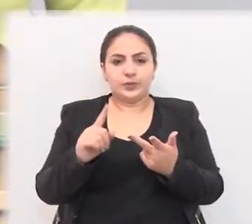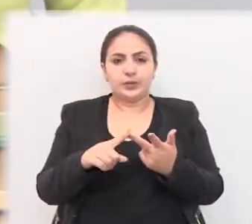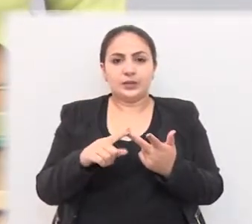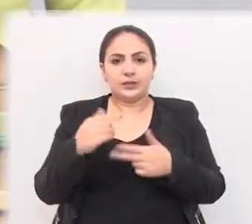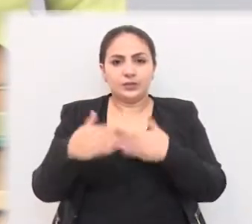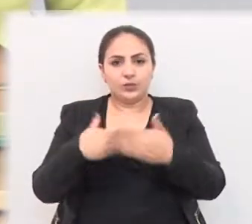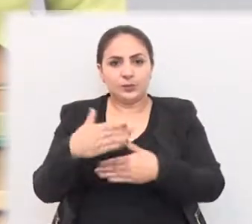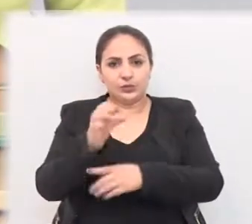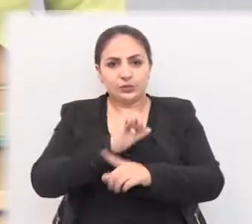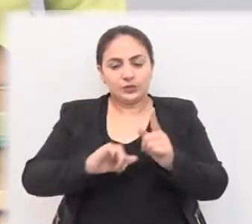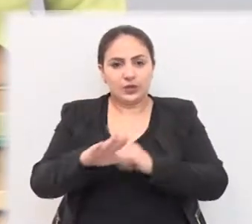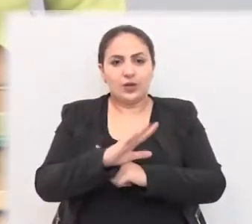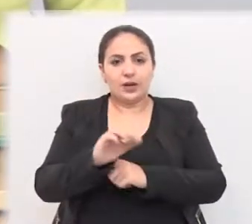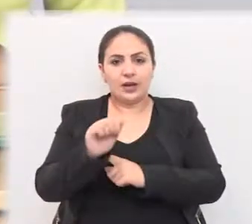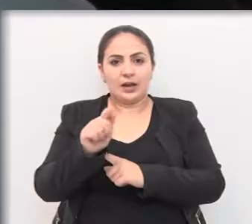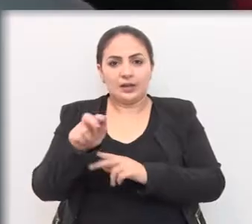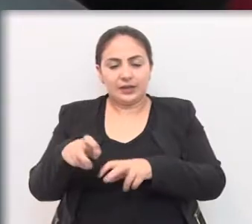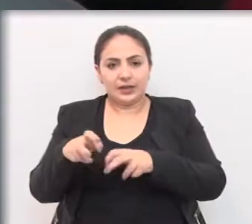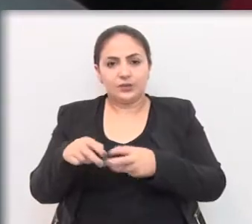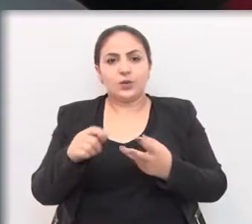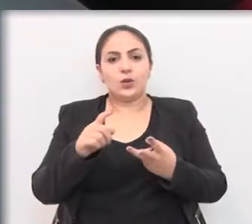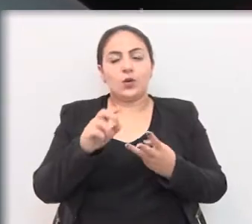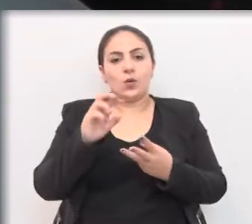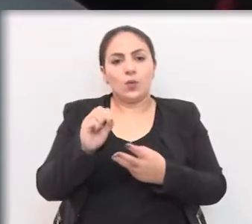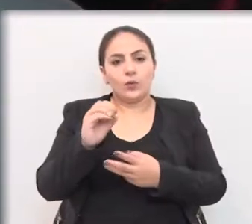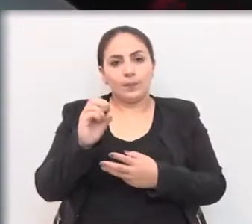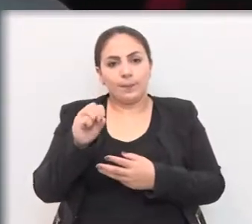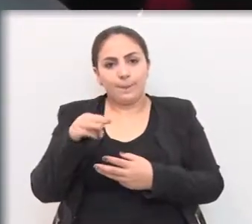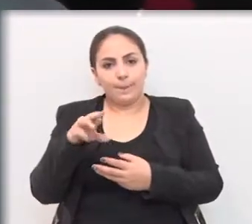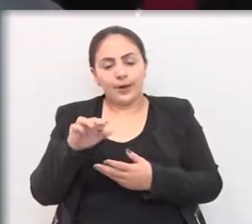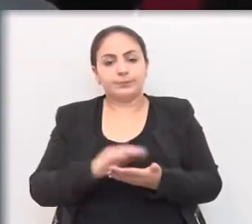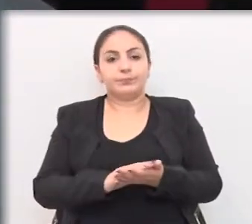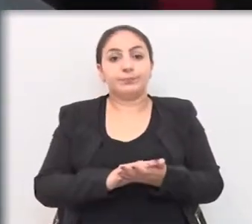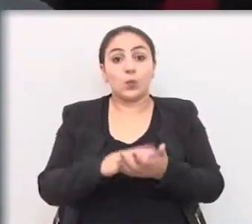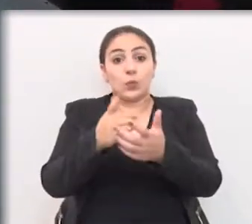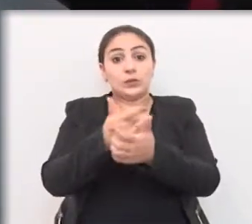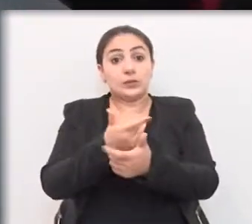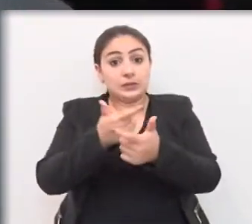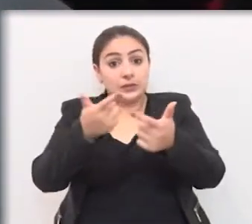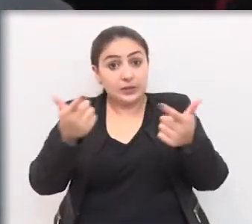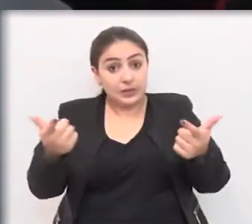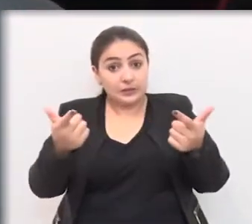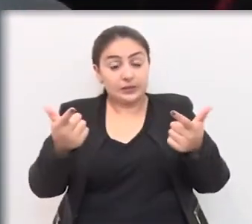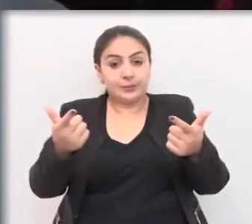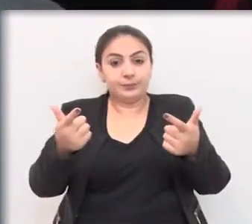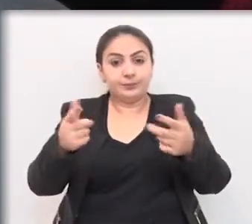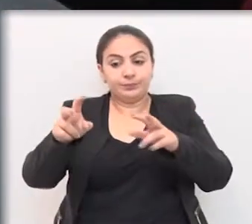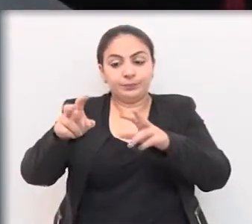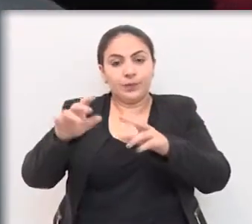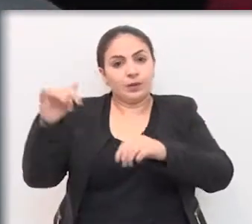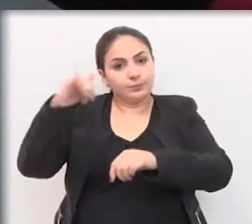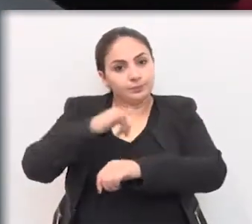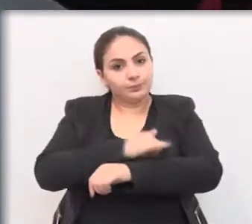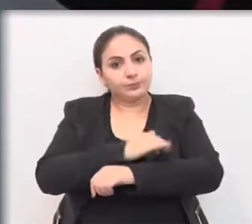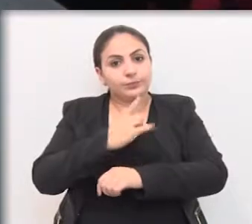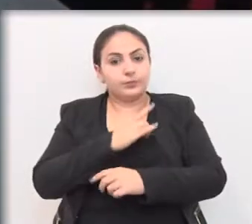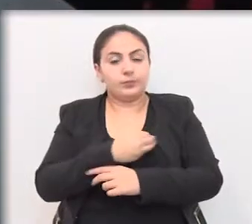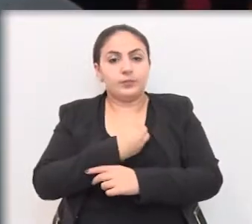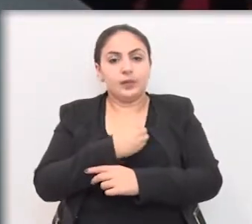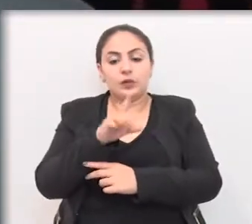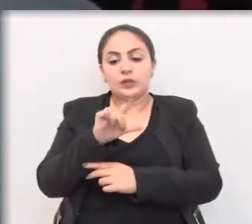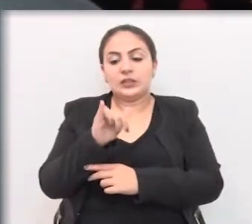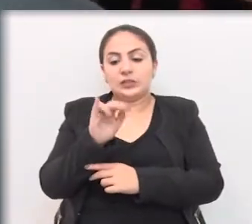Social e Agrário, Osmar Terra. Os grandes aeroportos estão no litoral do Brasil. Por quê? Porque o desenvolvimento brasileiro aconteceu